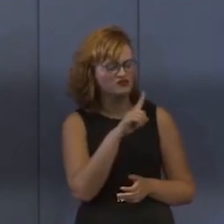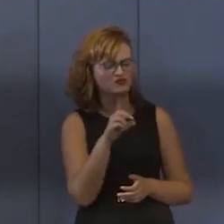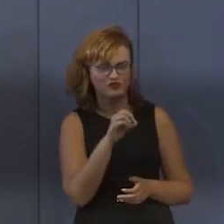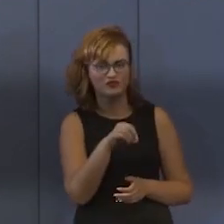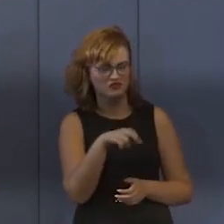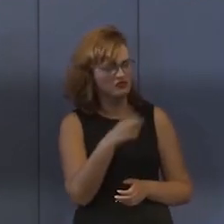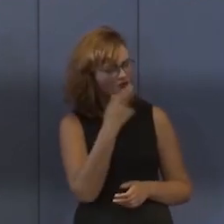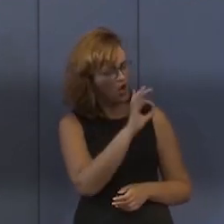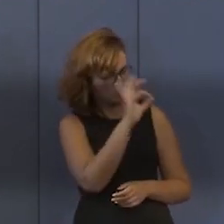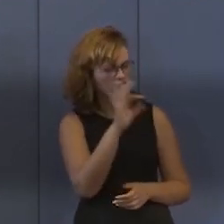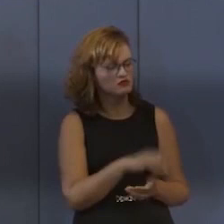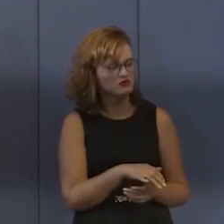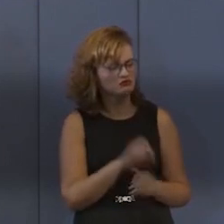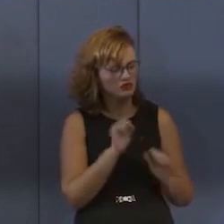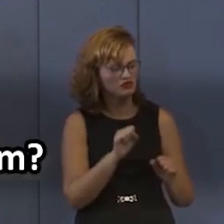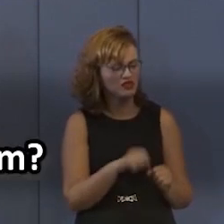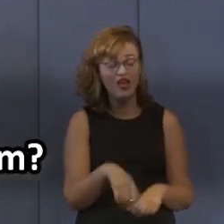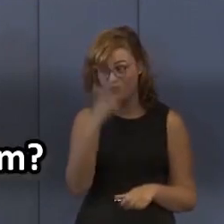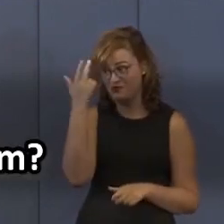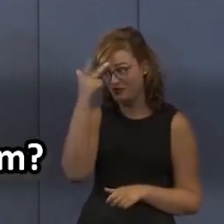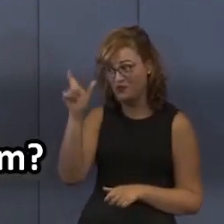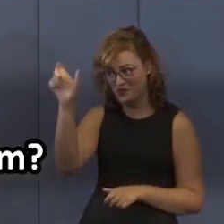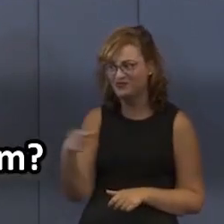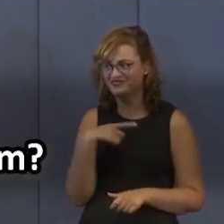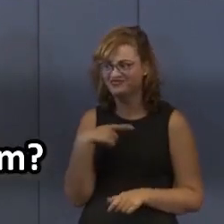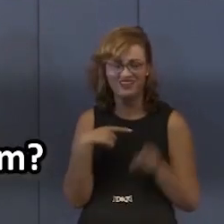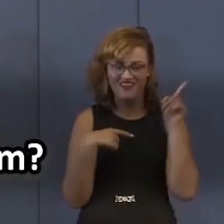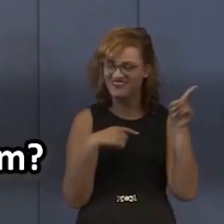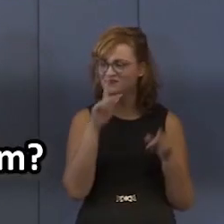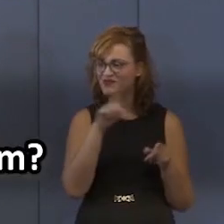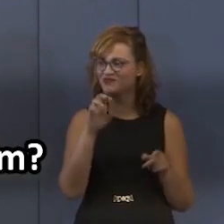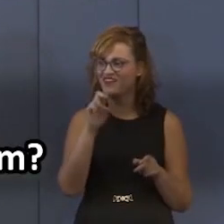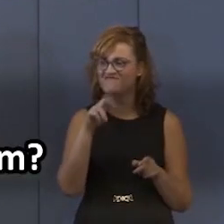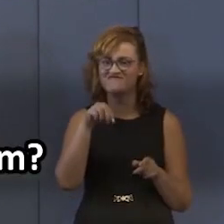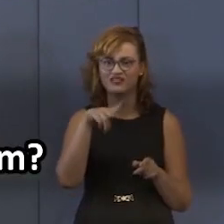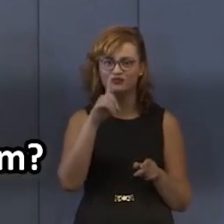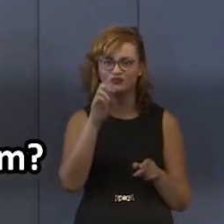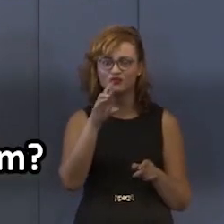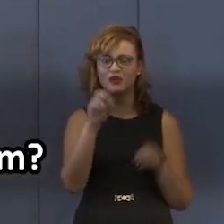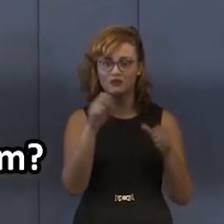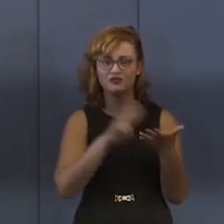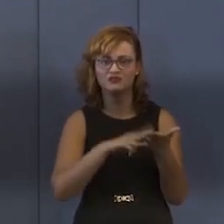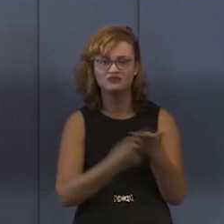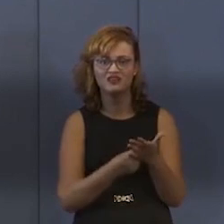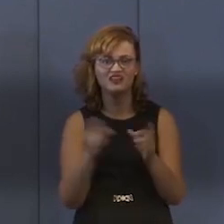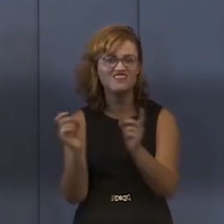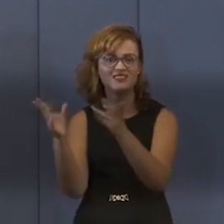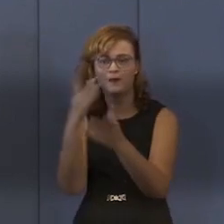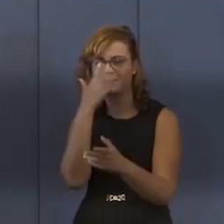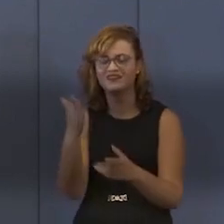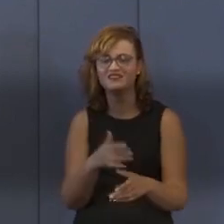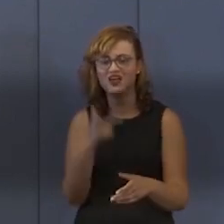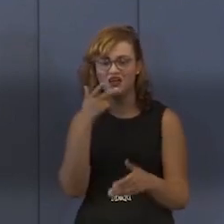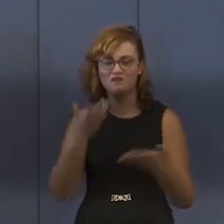E o Hazoni respondeu para ele, ótimo. Aí ele falou, eu tenho uma pessoa que pode fazer isso, professor Evandro Ponto, o senhor conhece? Ele me vendeu